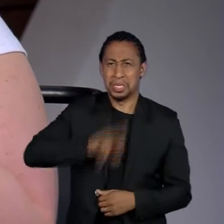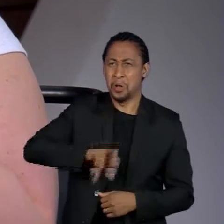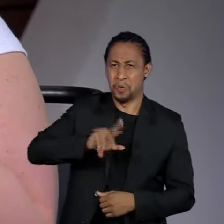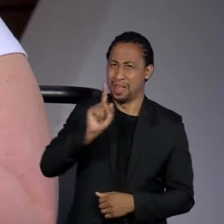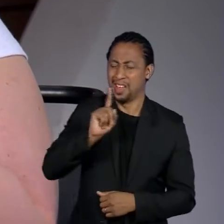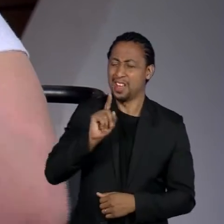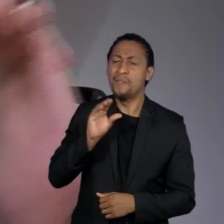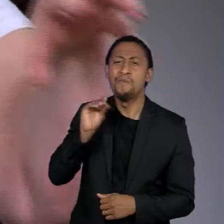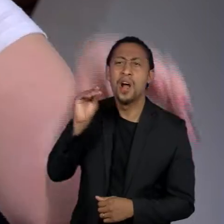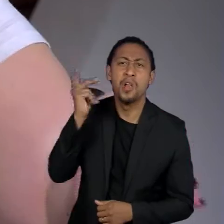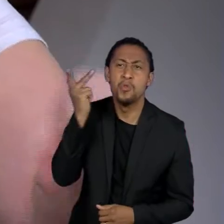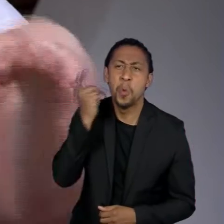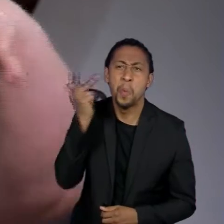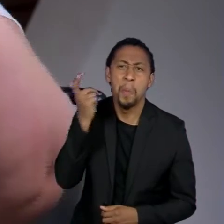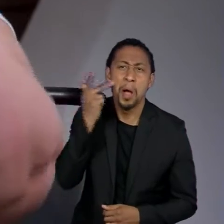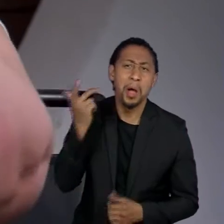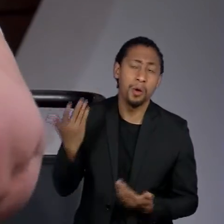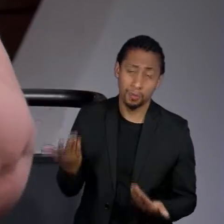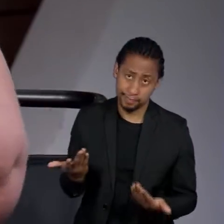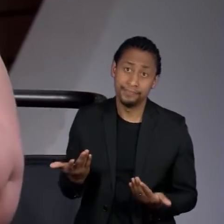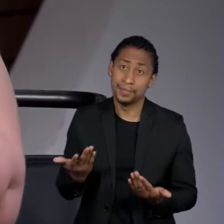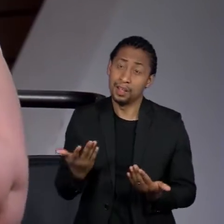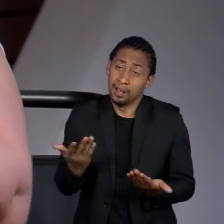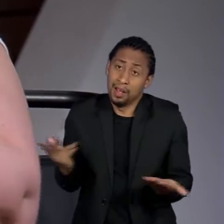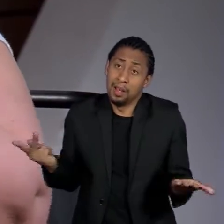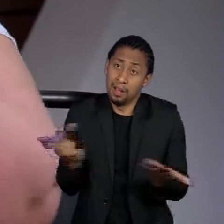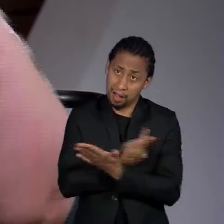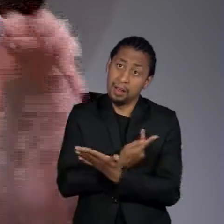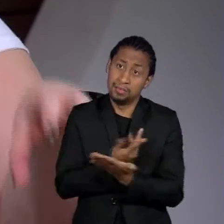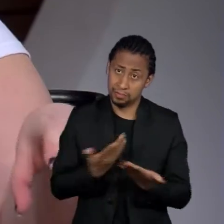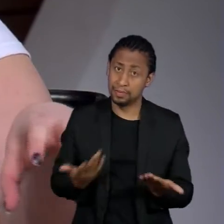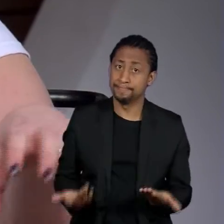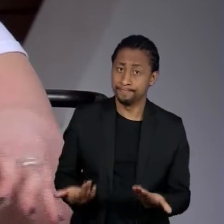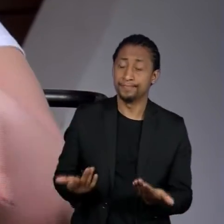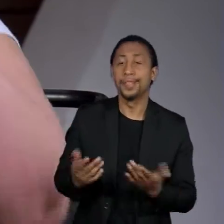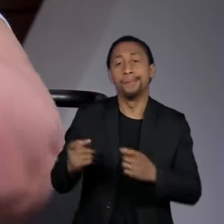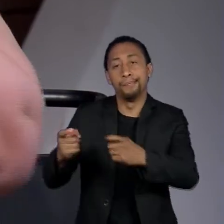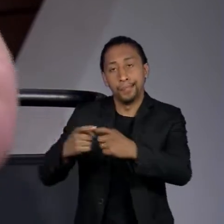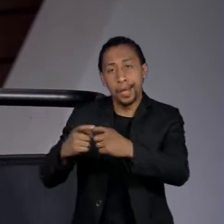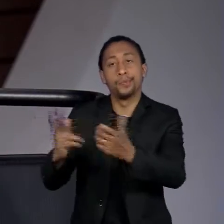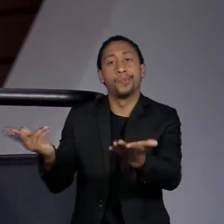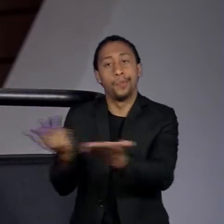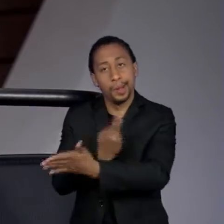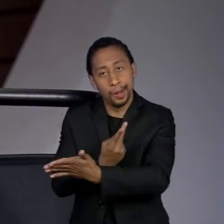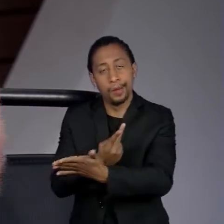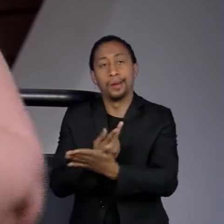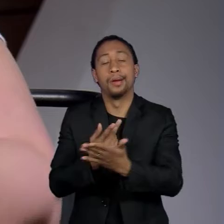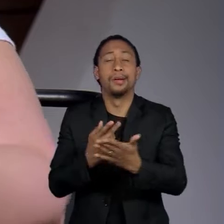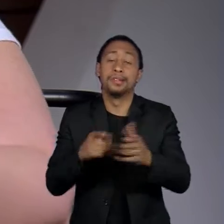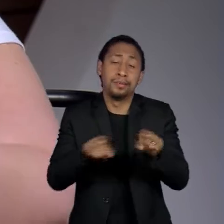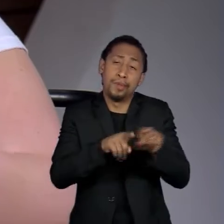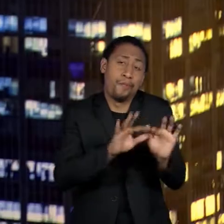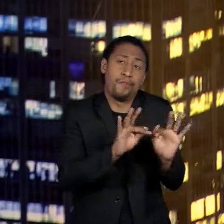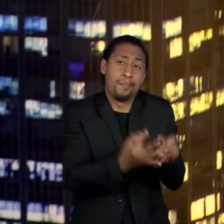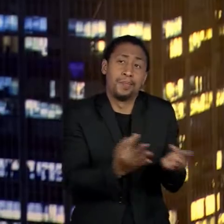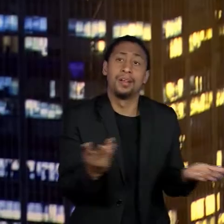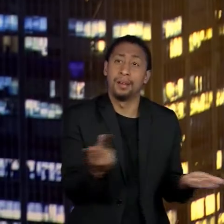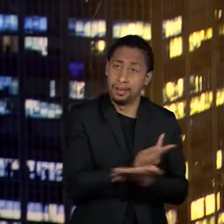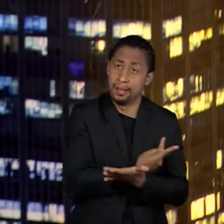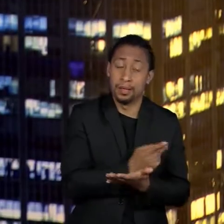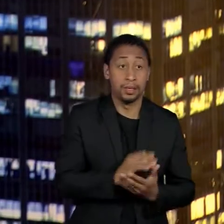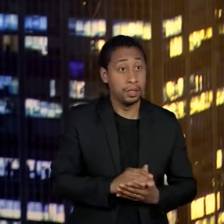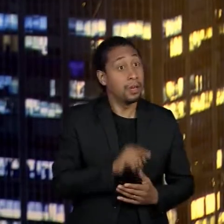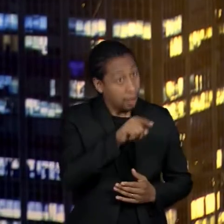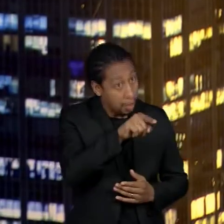de capacitismo em diversos estamentos sociais, desde os médicos até a família. Até a família,